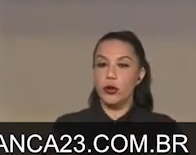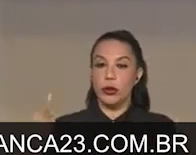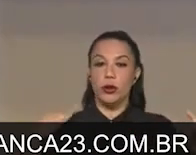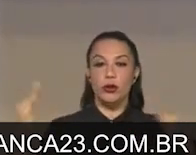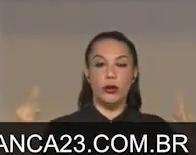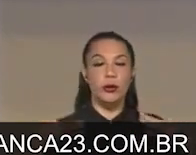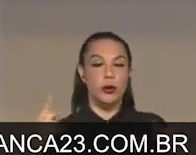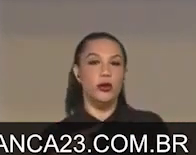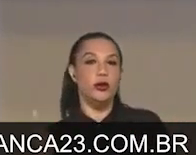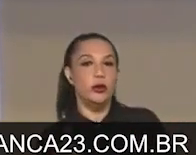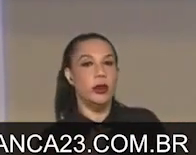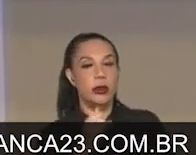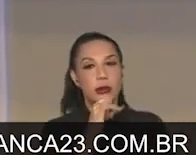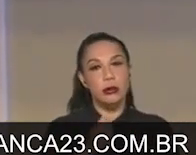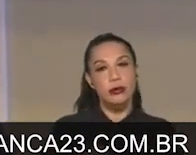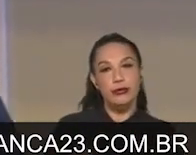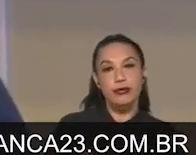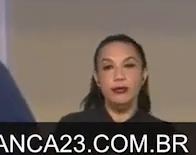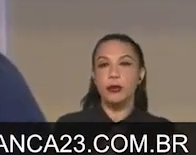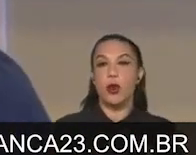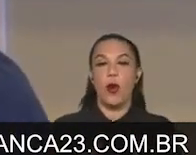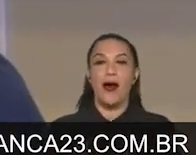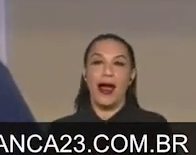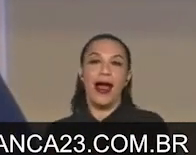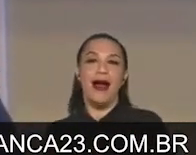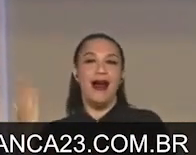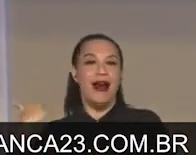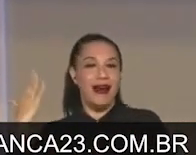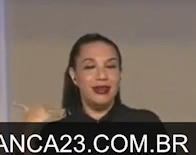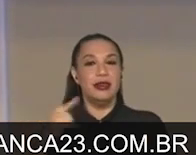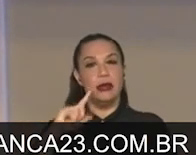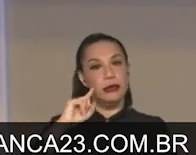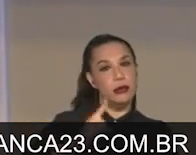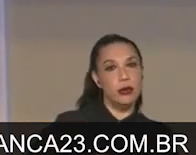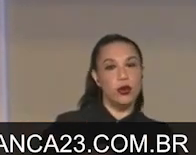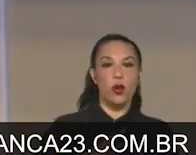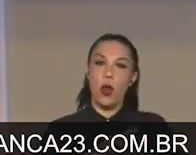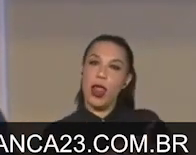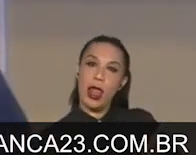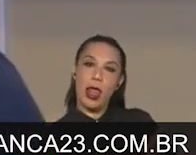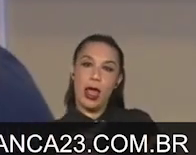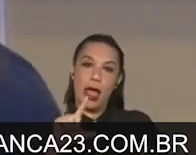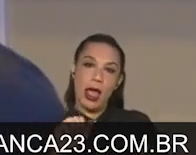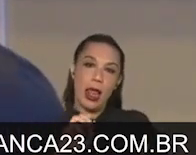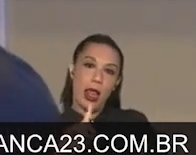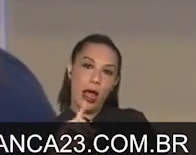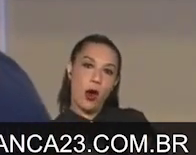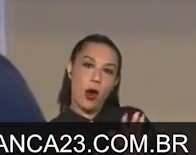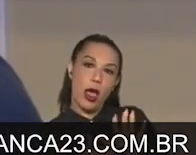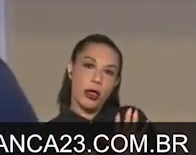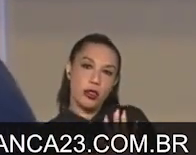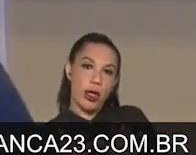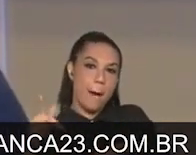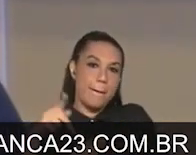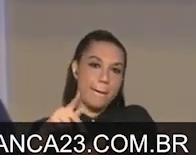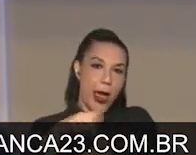Para fazer a contenção em lugares ainda que foram determinados pelo laudo, retirar algumas